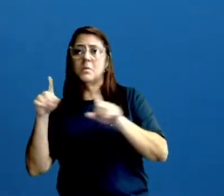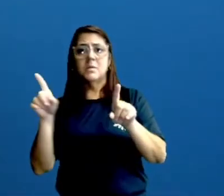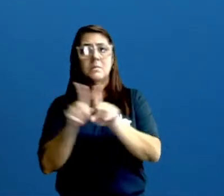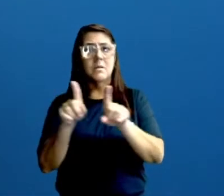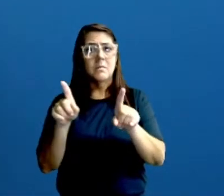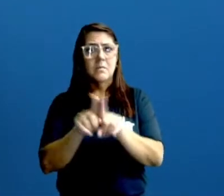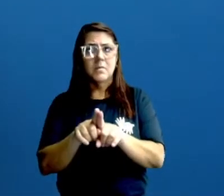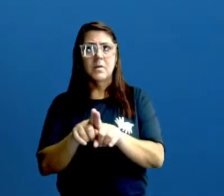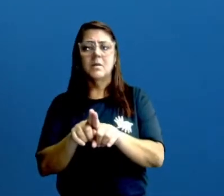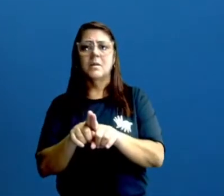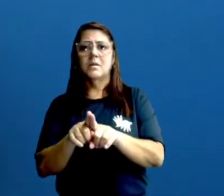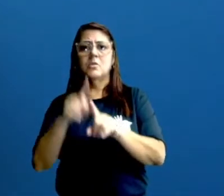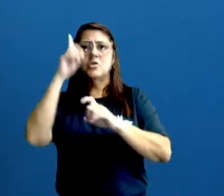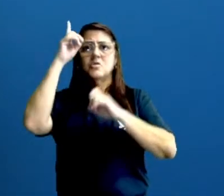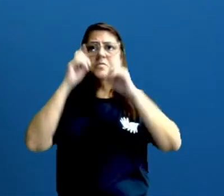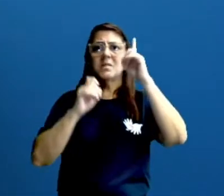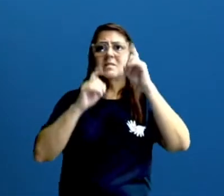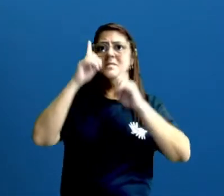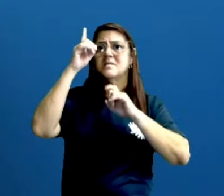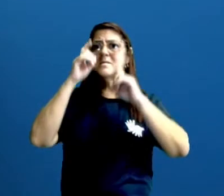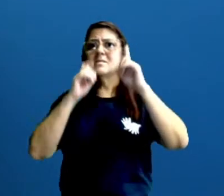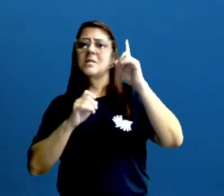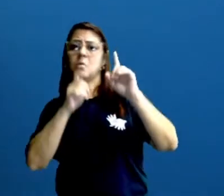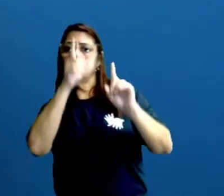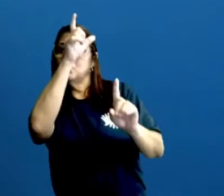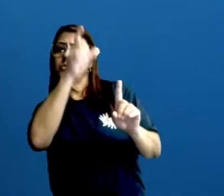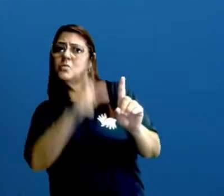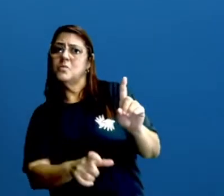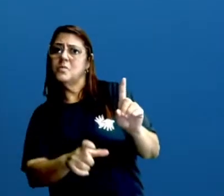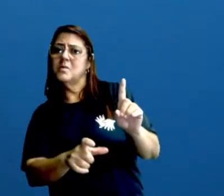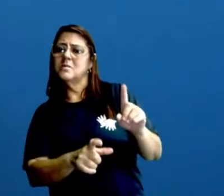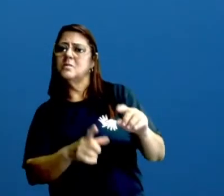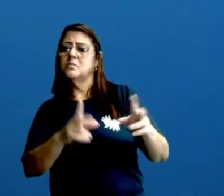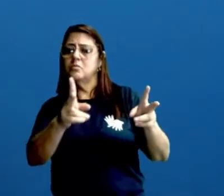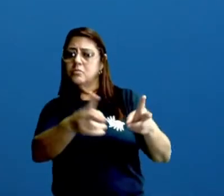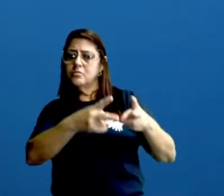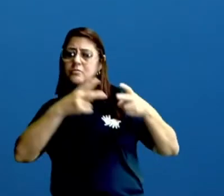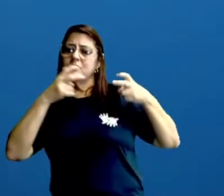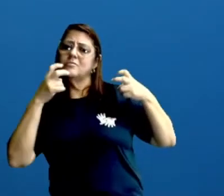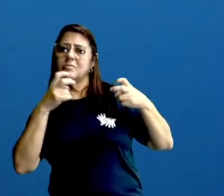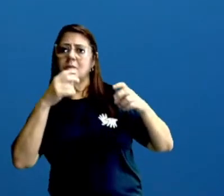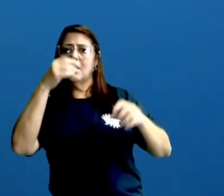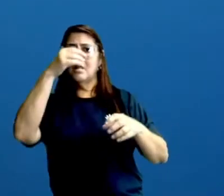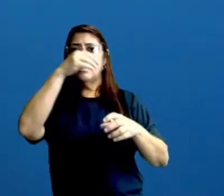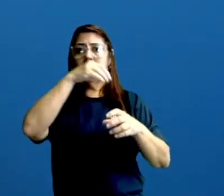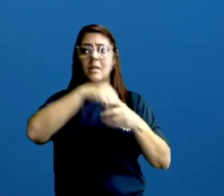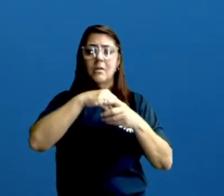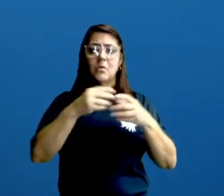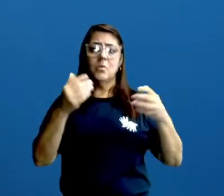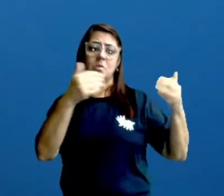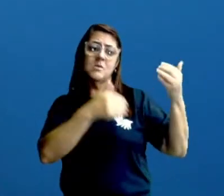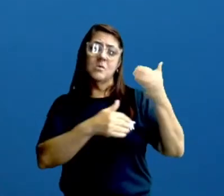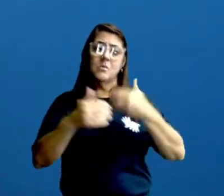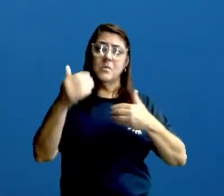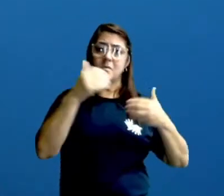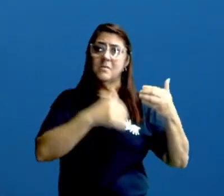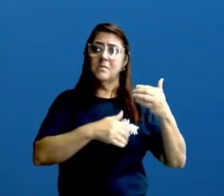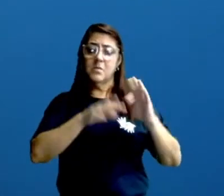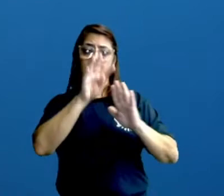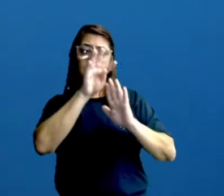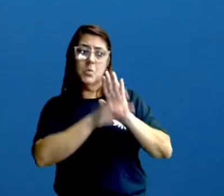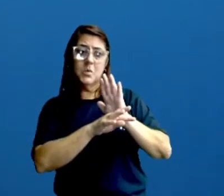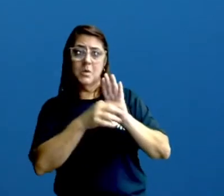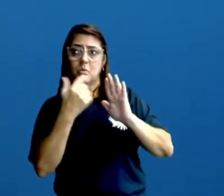também a expressão dos personagens. O que que a gente está percebendo dentro da cena que não tem texto?